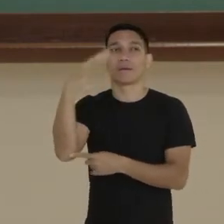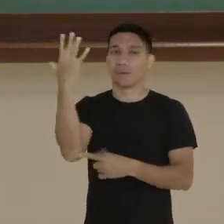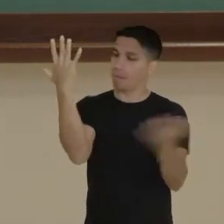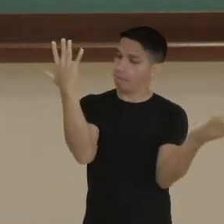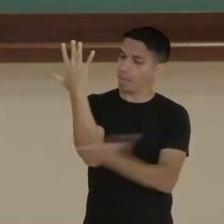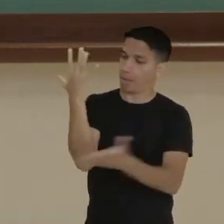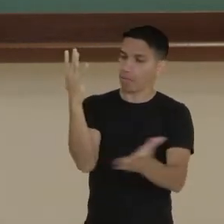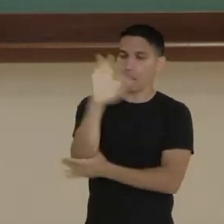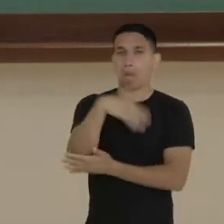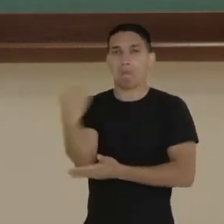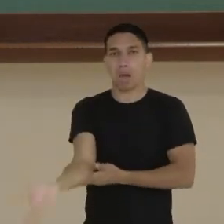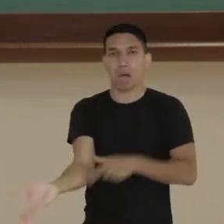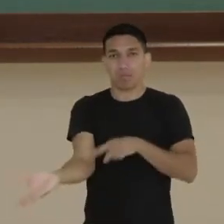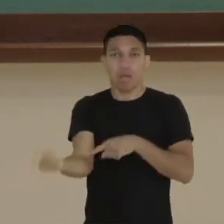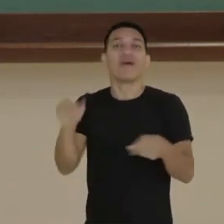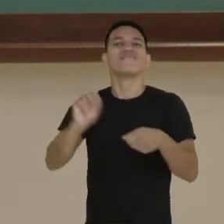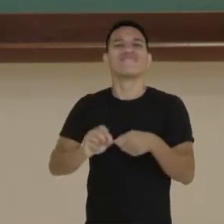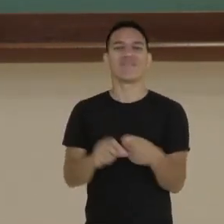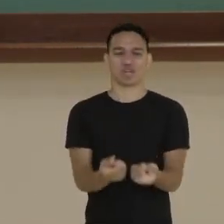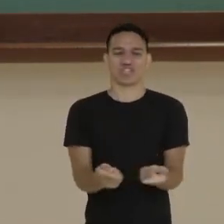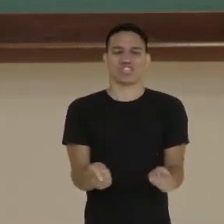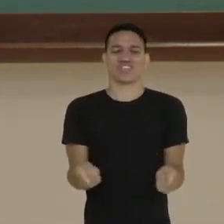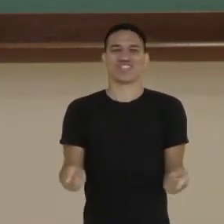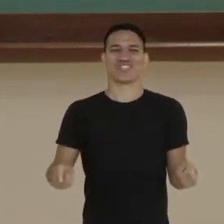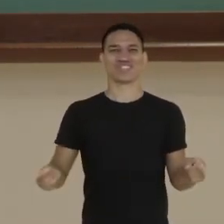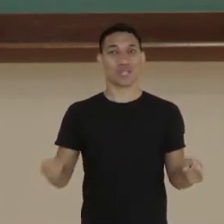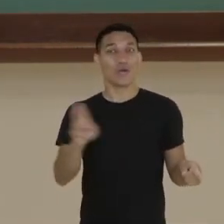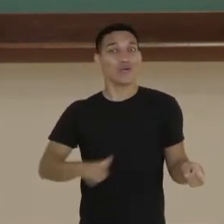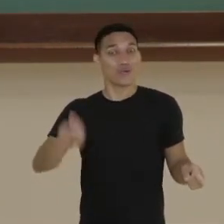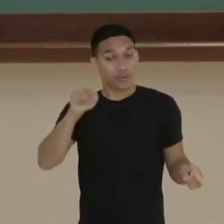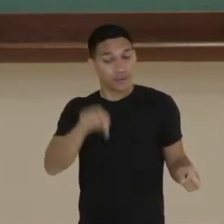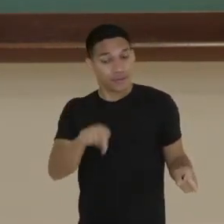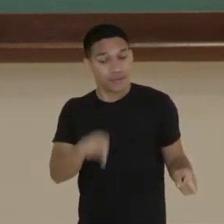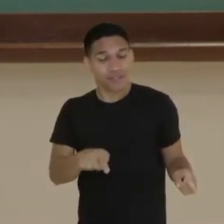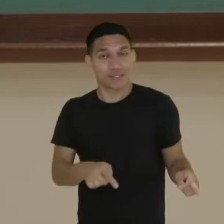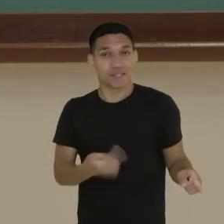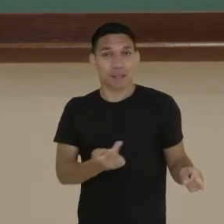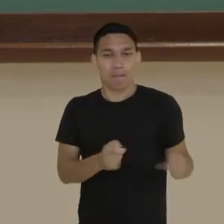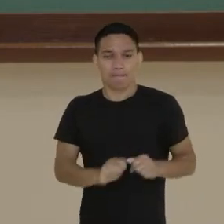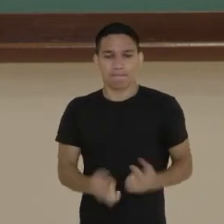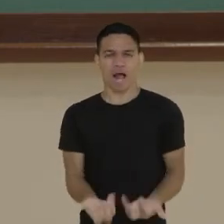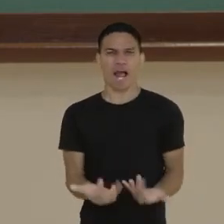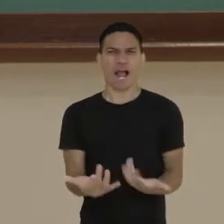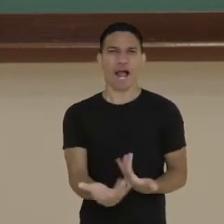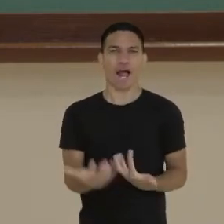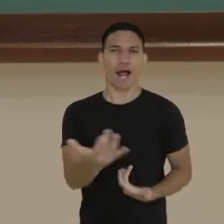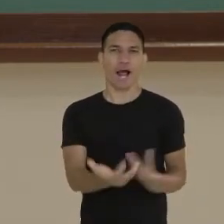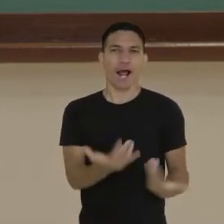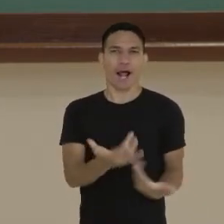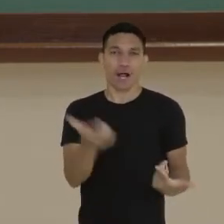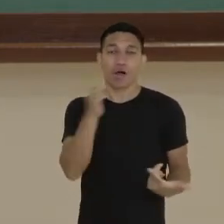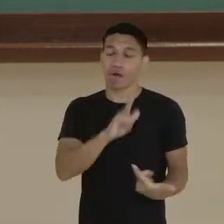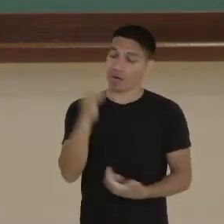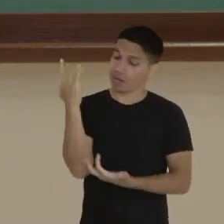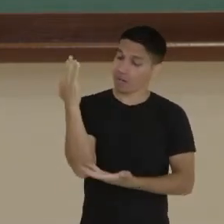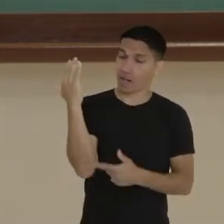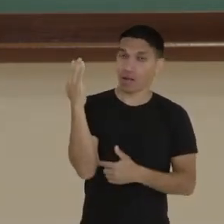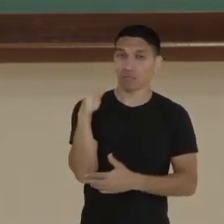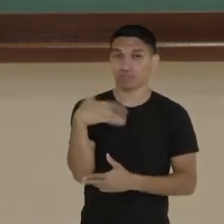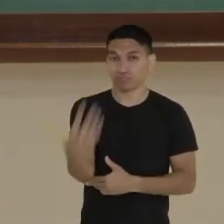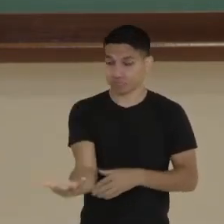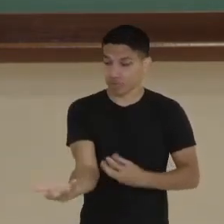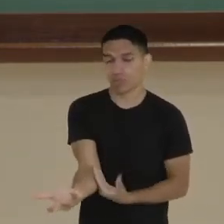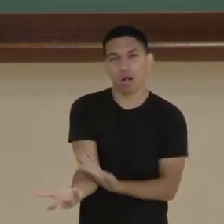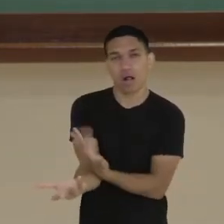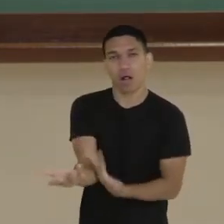aquele churrasco, né? E você acaba utilizando a energia daquela lenha para poder assar aquela costela bem gorda,